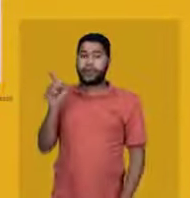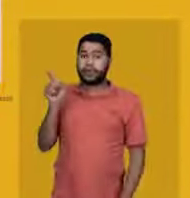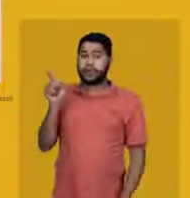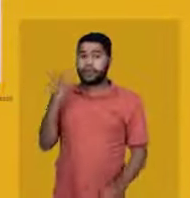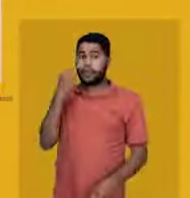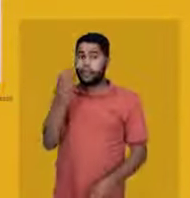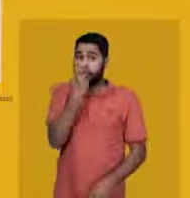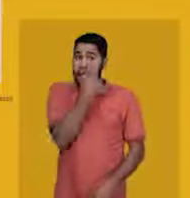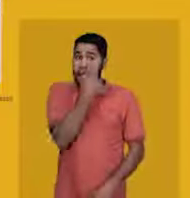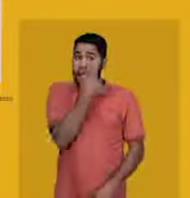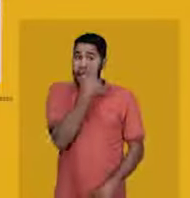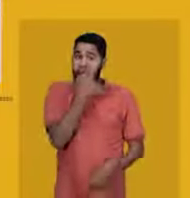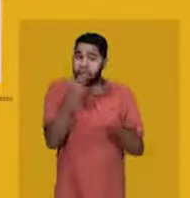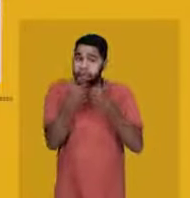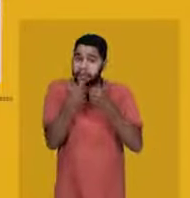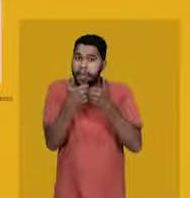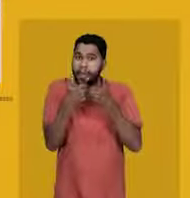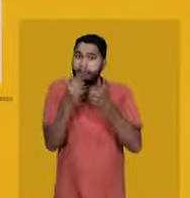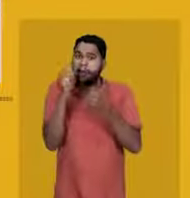romperem também.